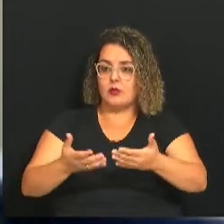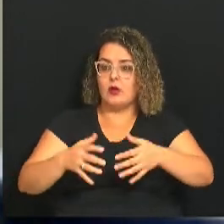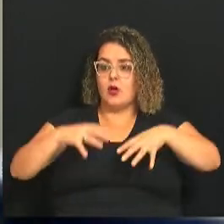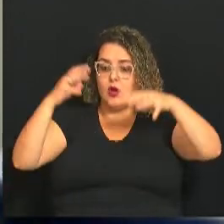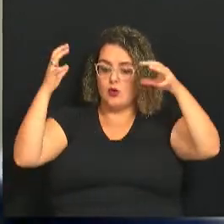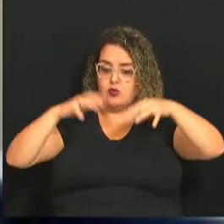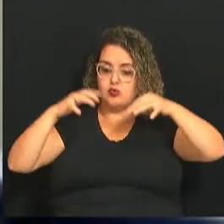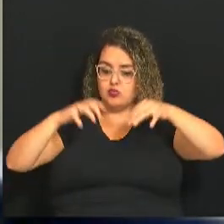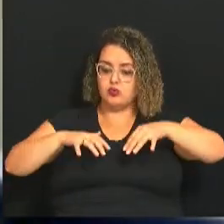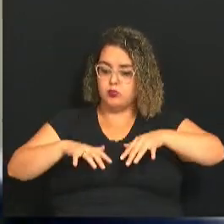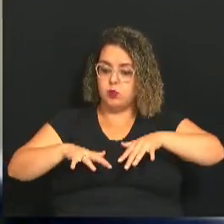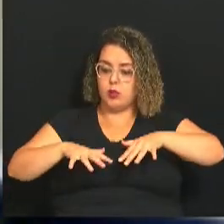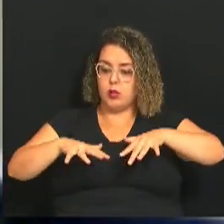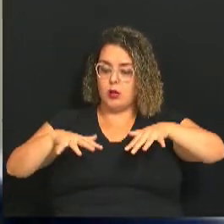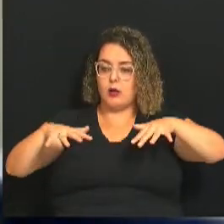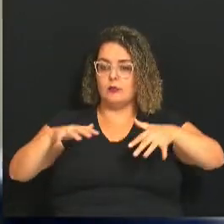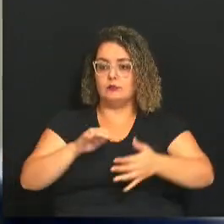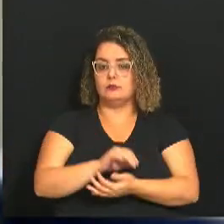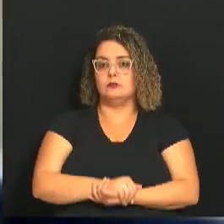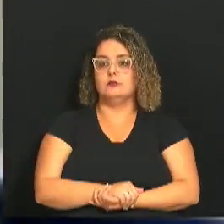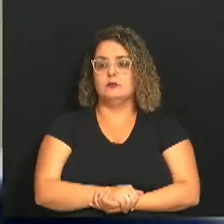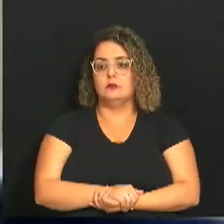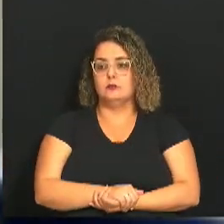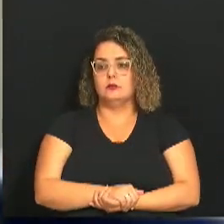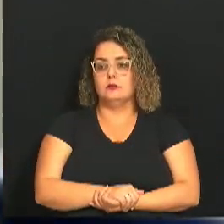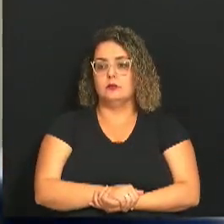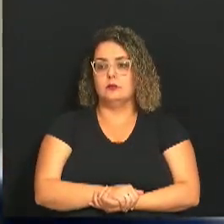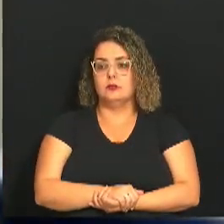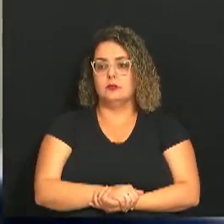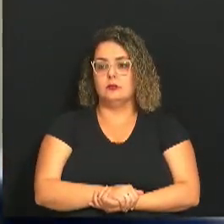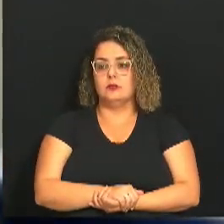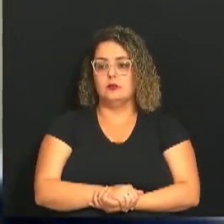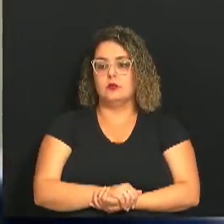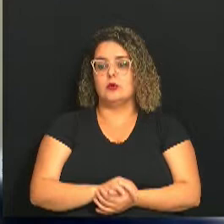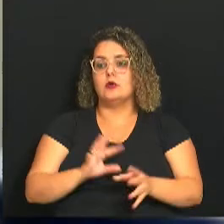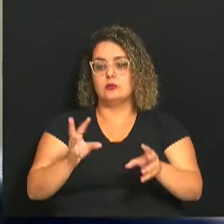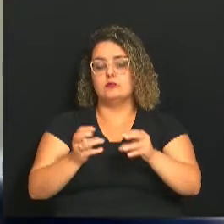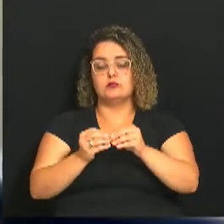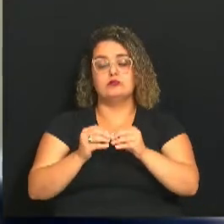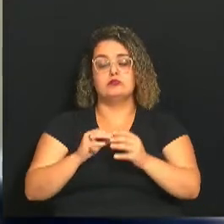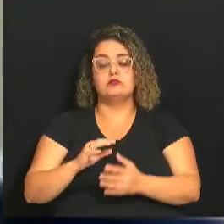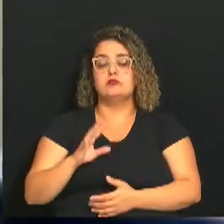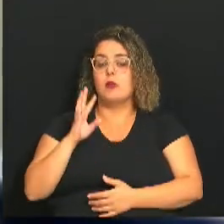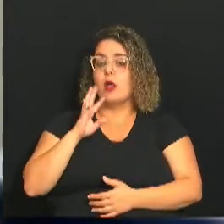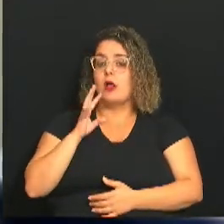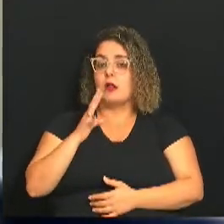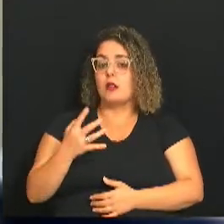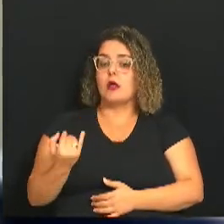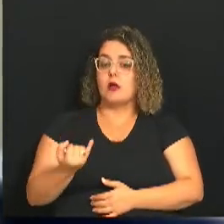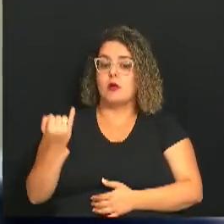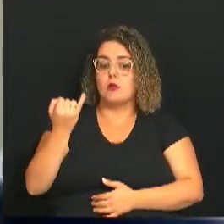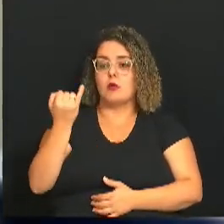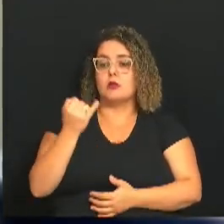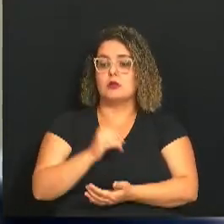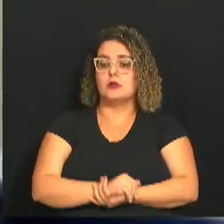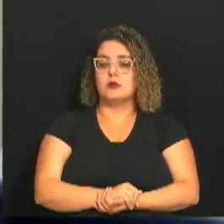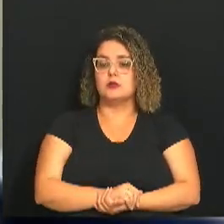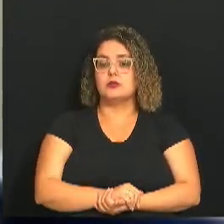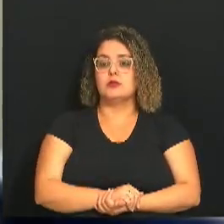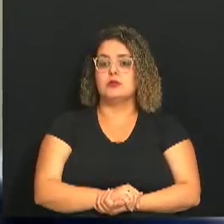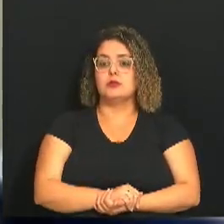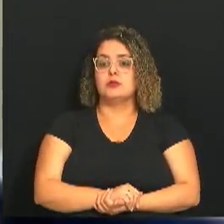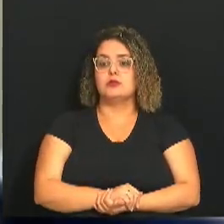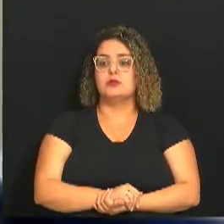né? Então é isso. Eu acho que como um apanhado geral, eu acho que é bacana. É importante o envolvimento